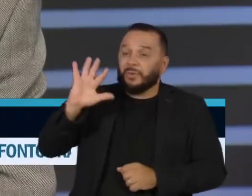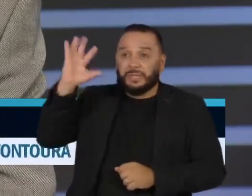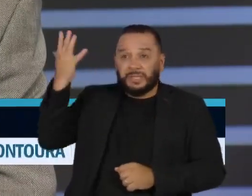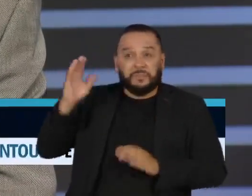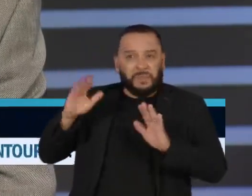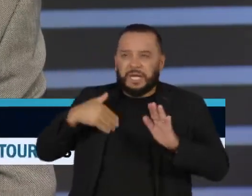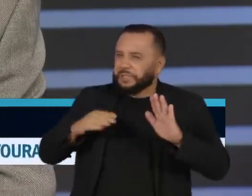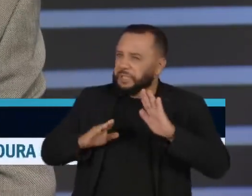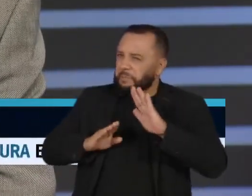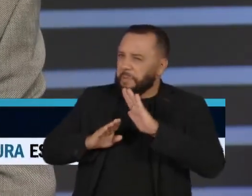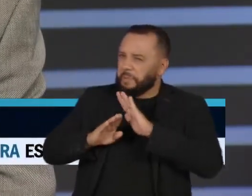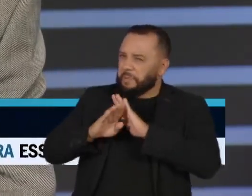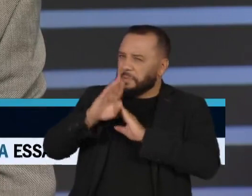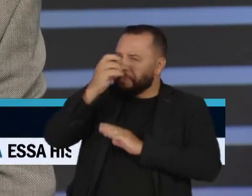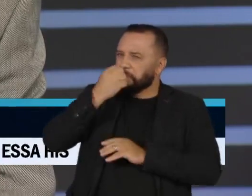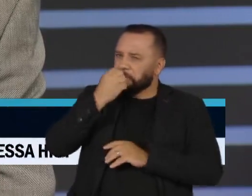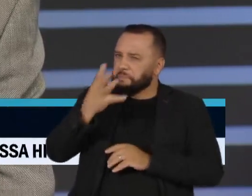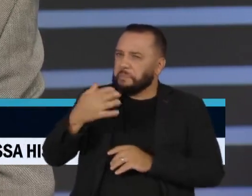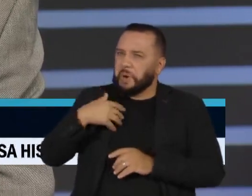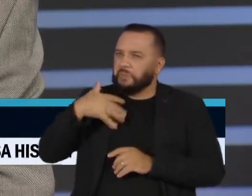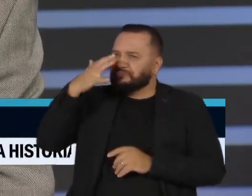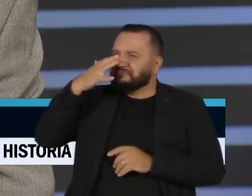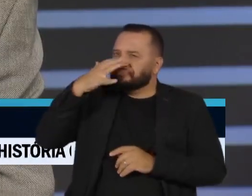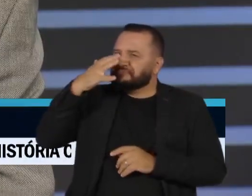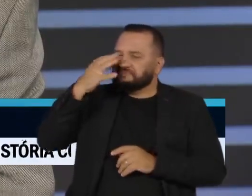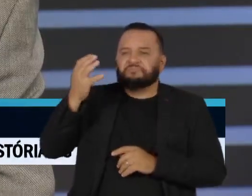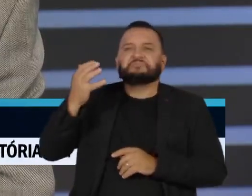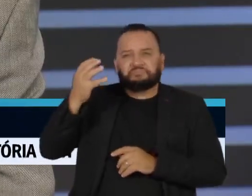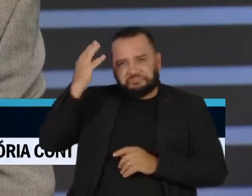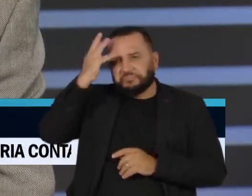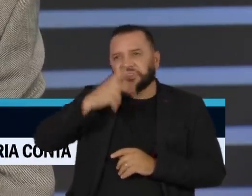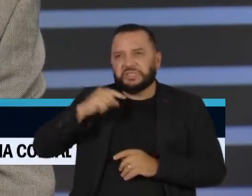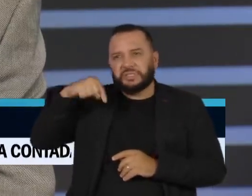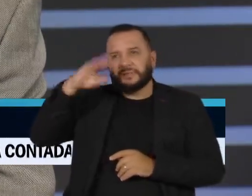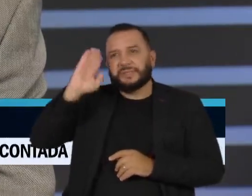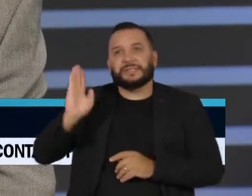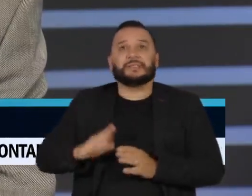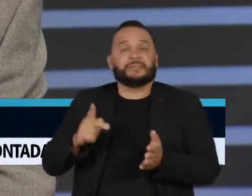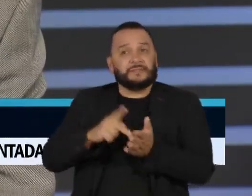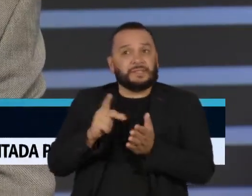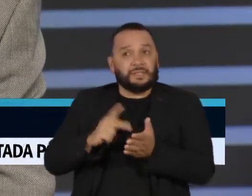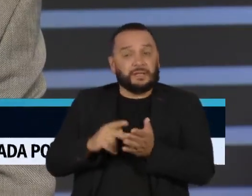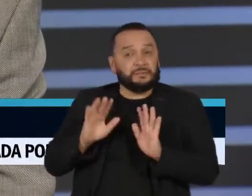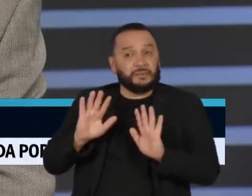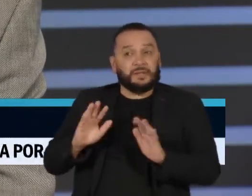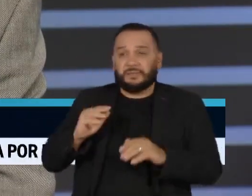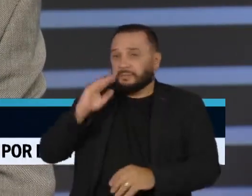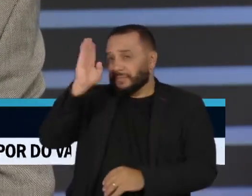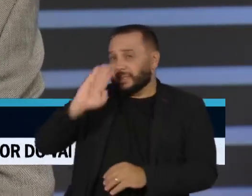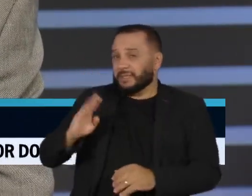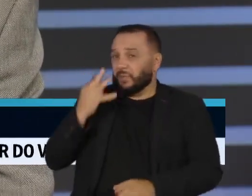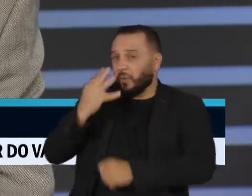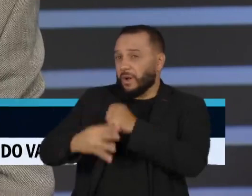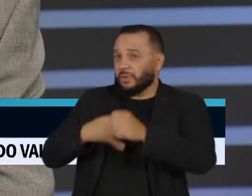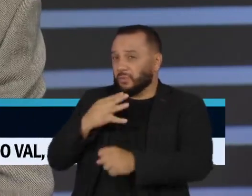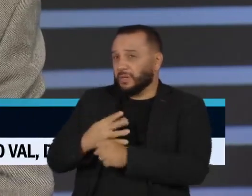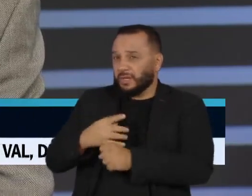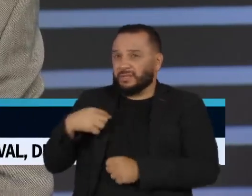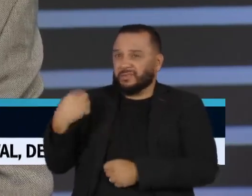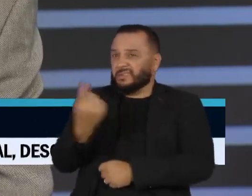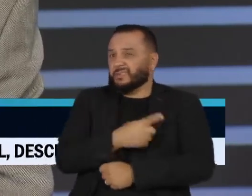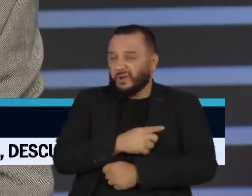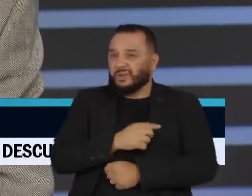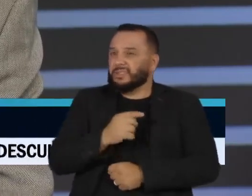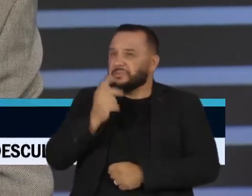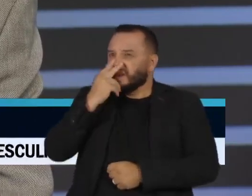hoje muito bonita de se ver no Brasil a gente aproveitou pouco isso nós fomos Nos últimos quatro anos no governo bolsonaro os patinhos feios na